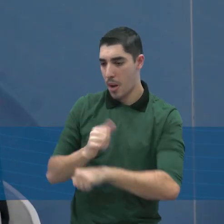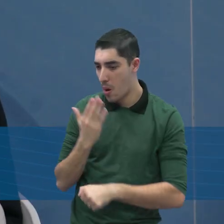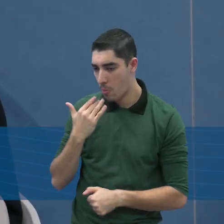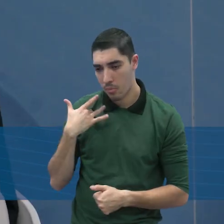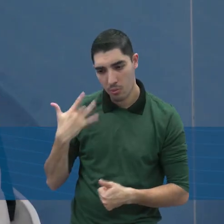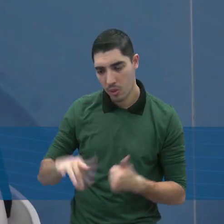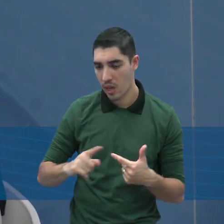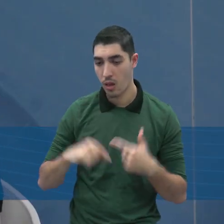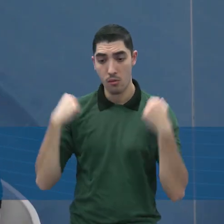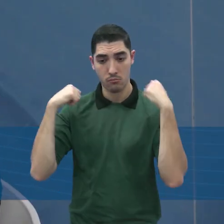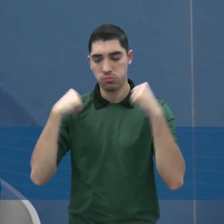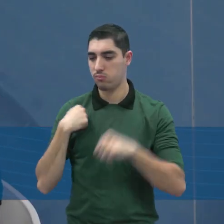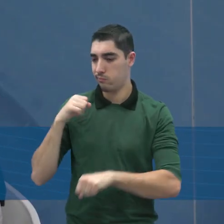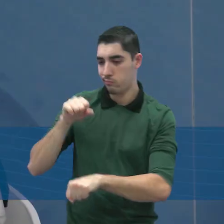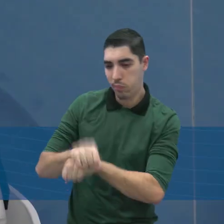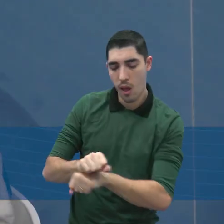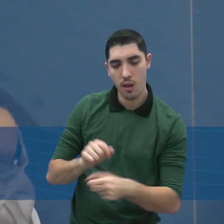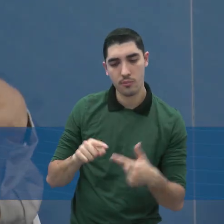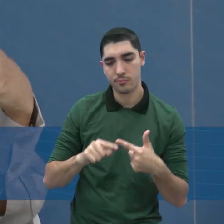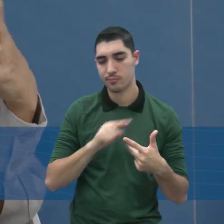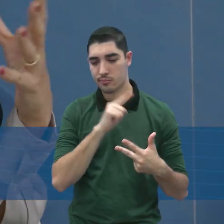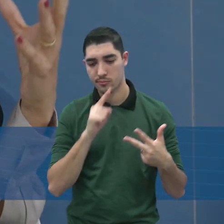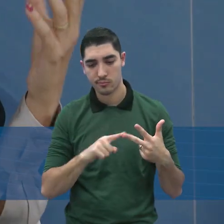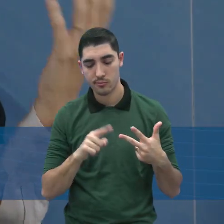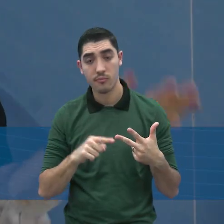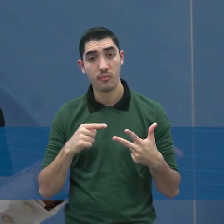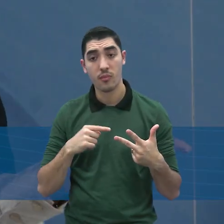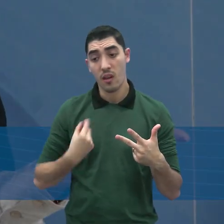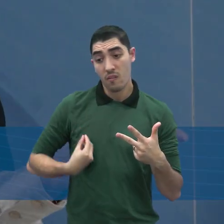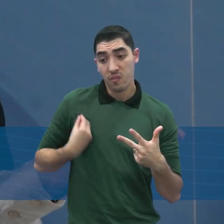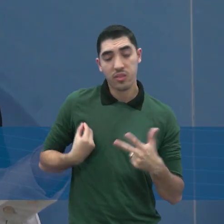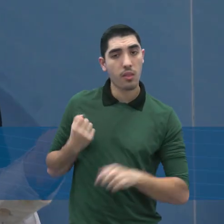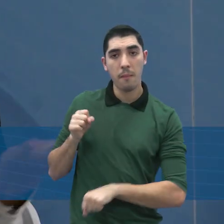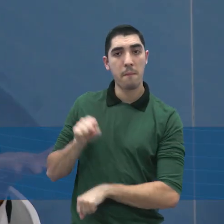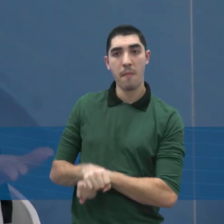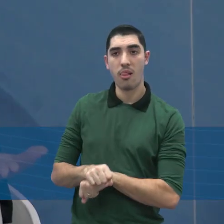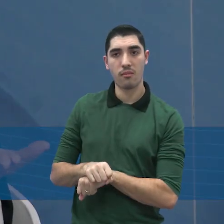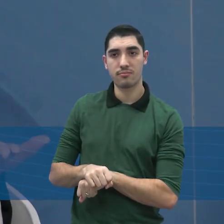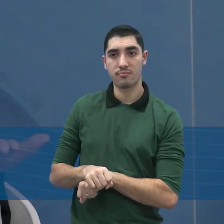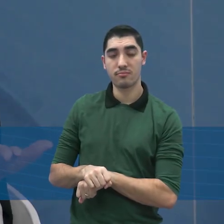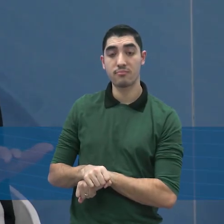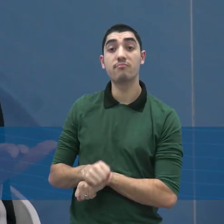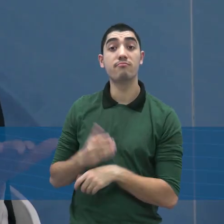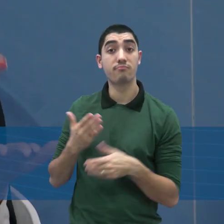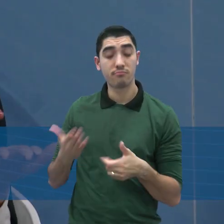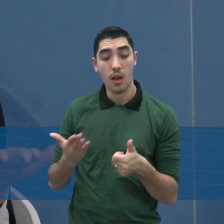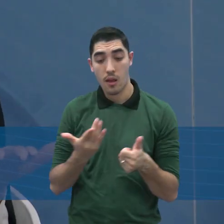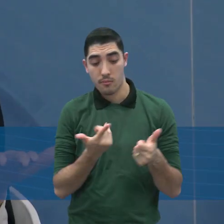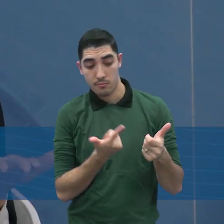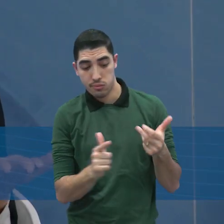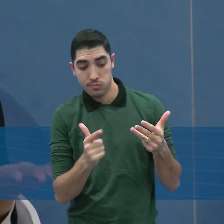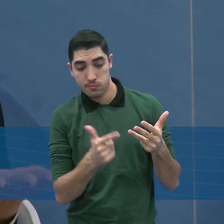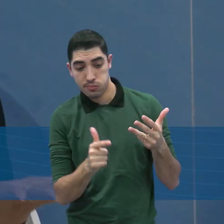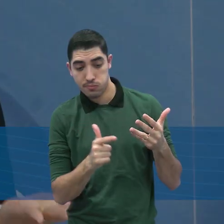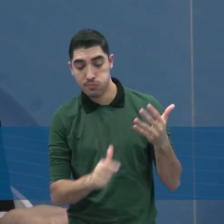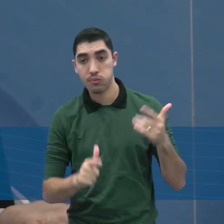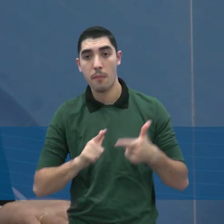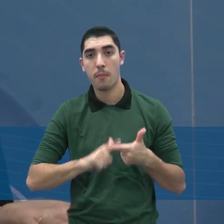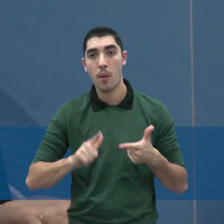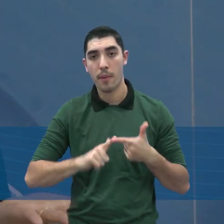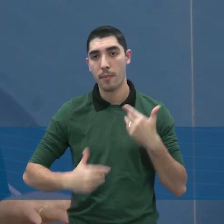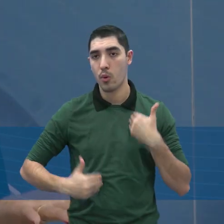para de se exercitar, a pessoa para de viver. E aí, outros problemas físicos vão